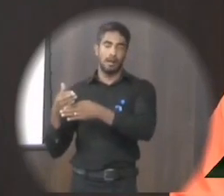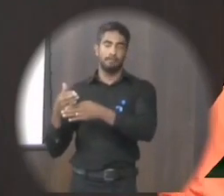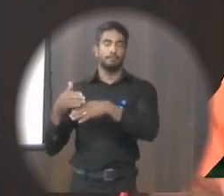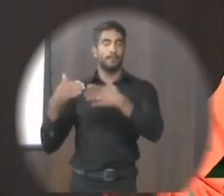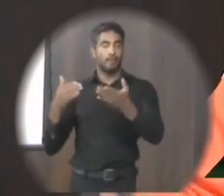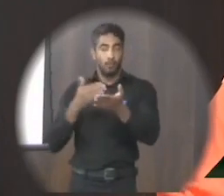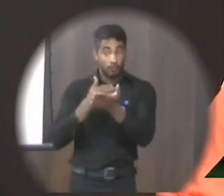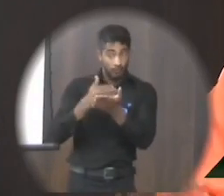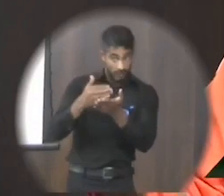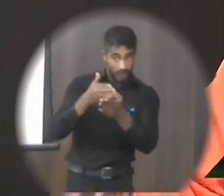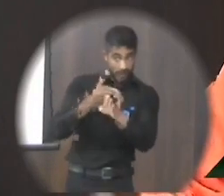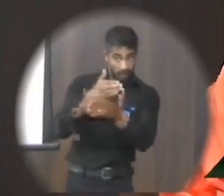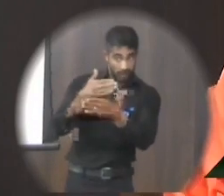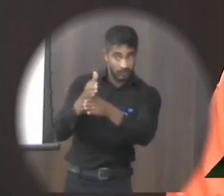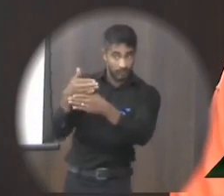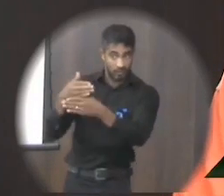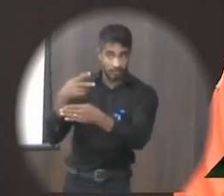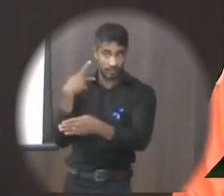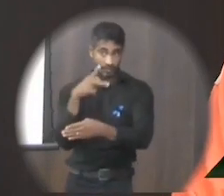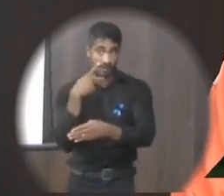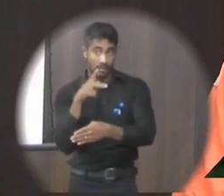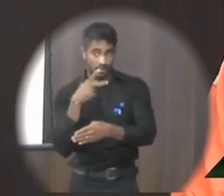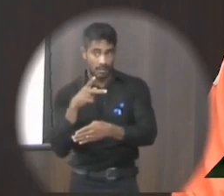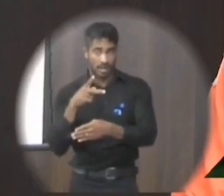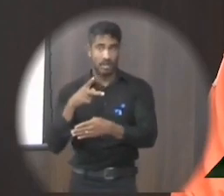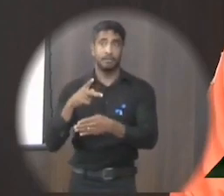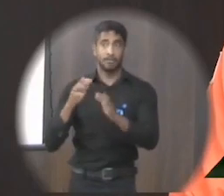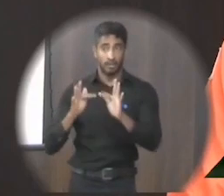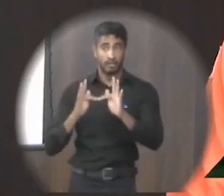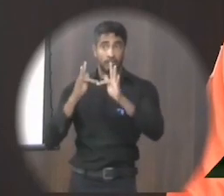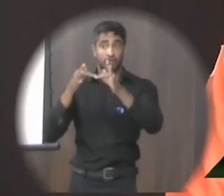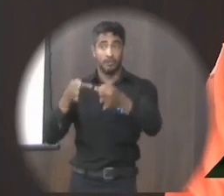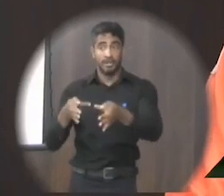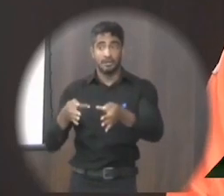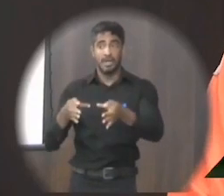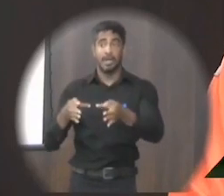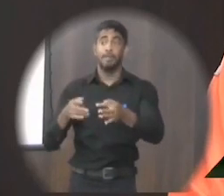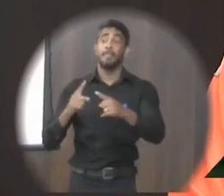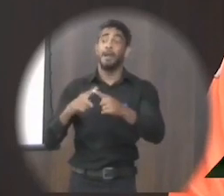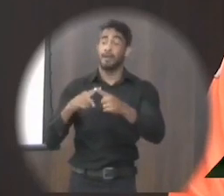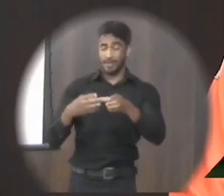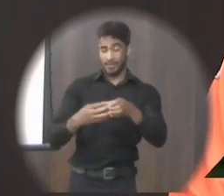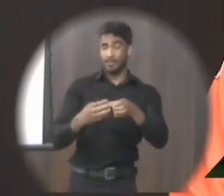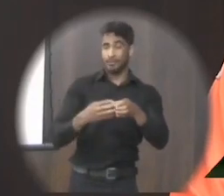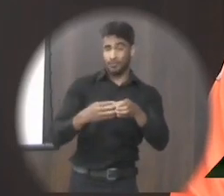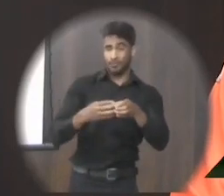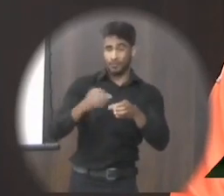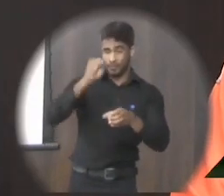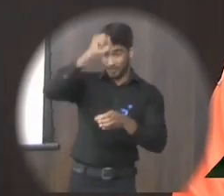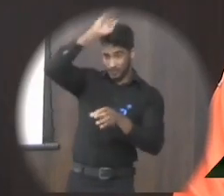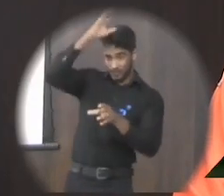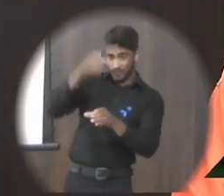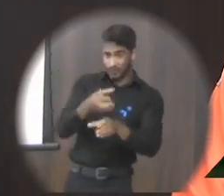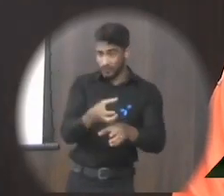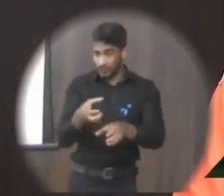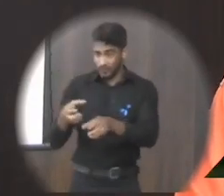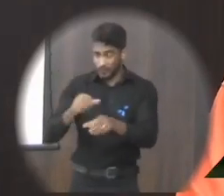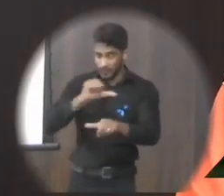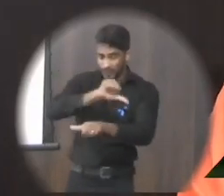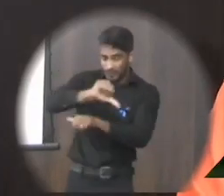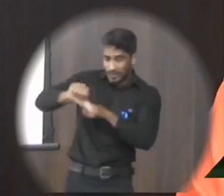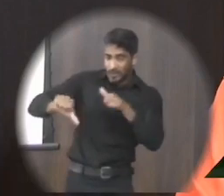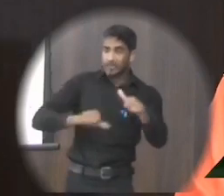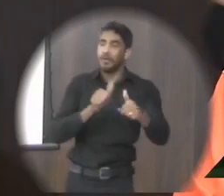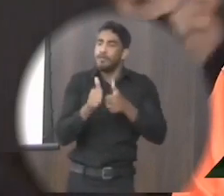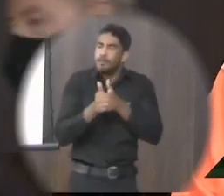dessa obra e possivelmente a finalização, é que o pelotão em Janaúba, senhores, se transforme em uma